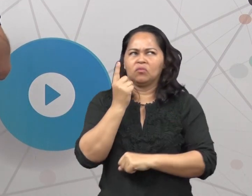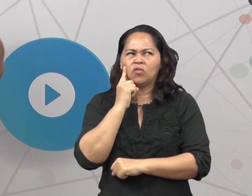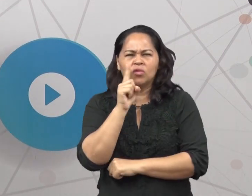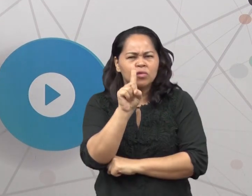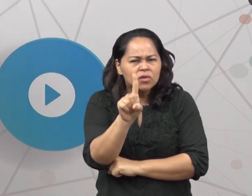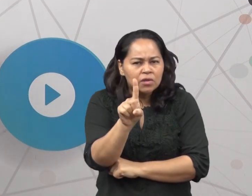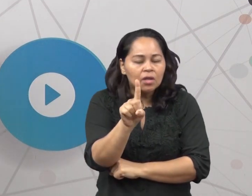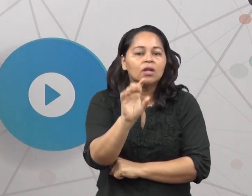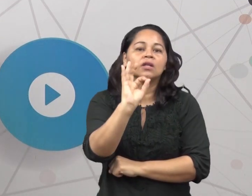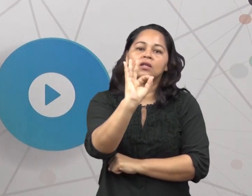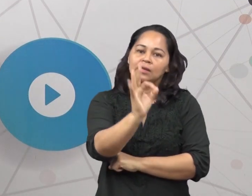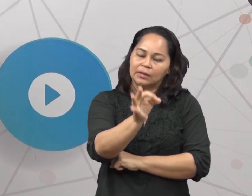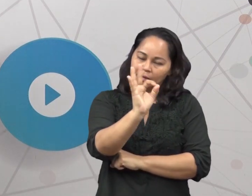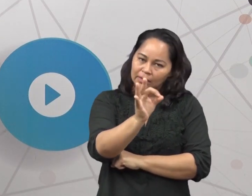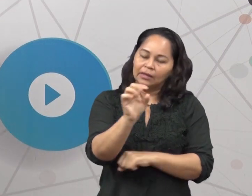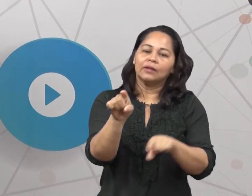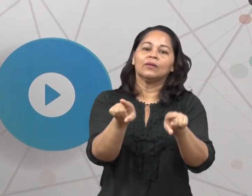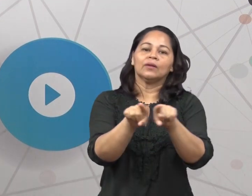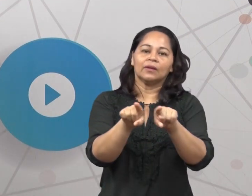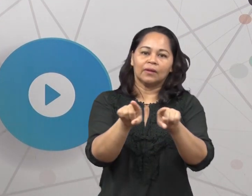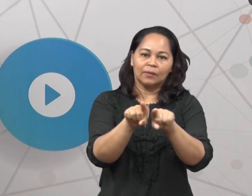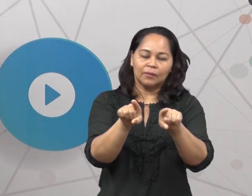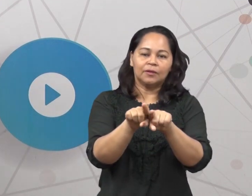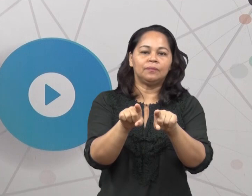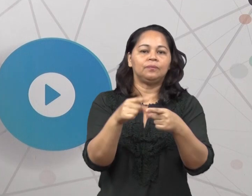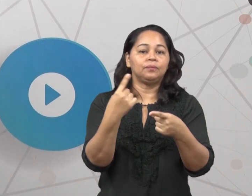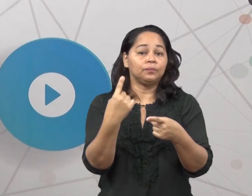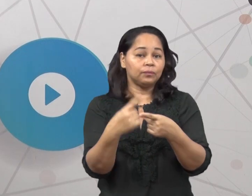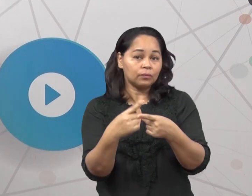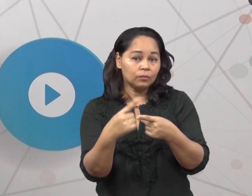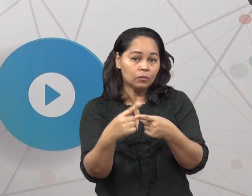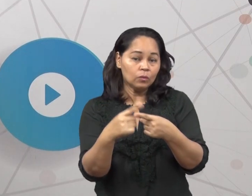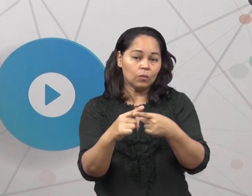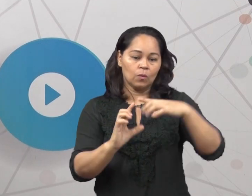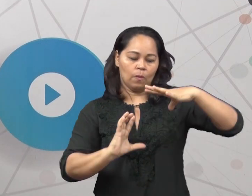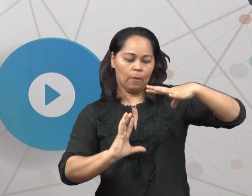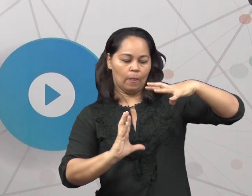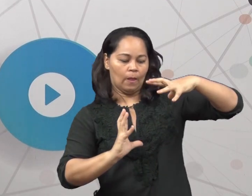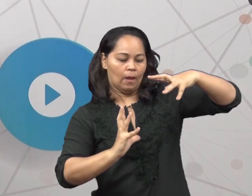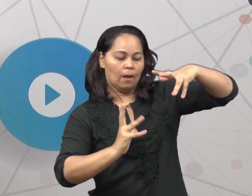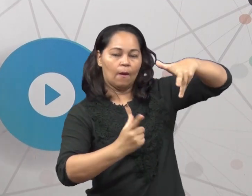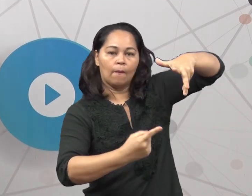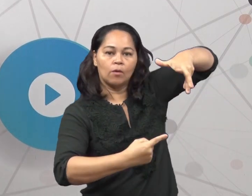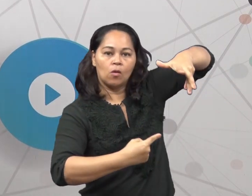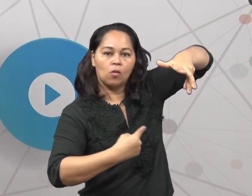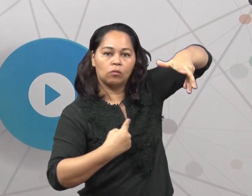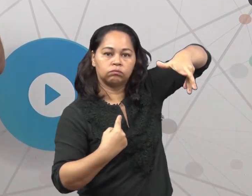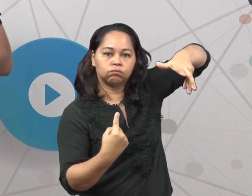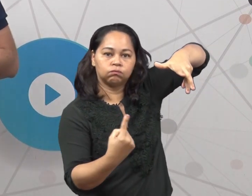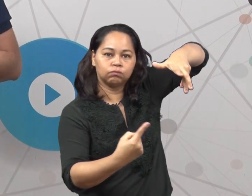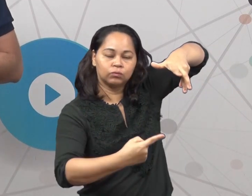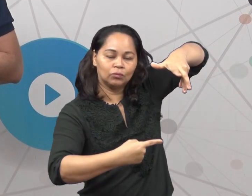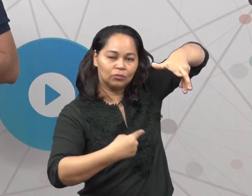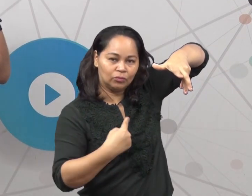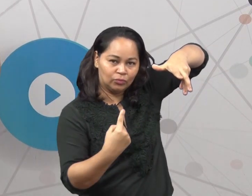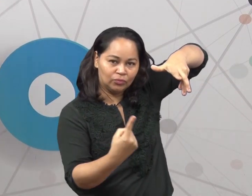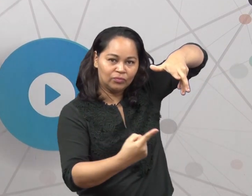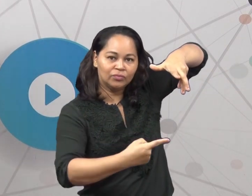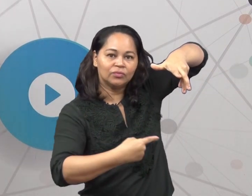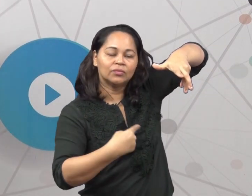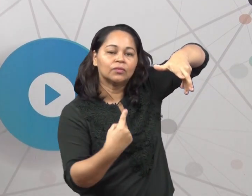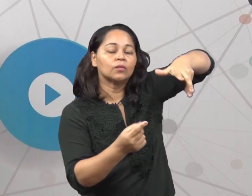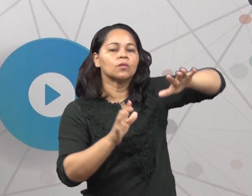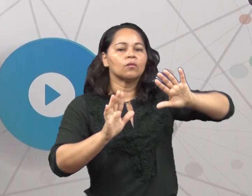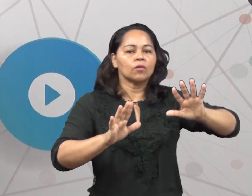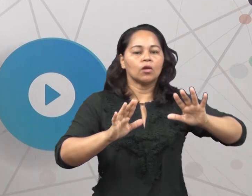dia? Está certo da mesma forma. Ela gira em torno dela mesma. Aí, quando você está de